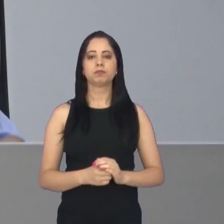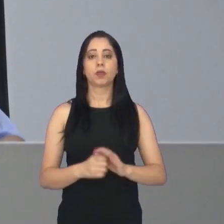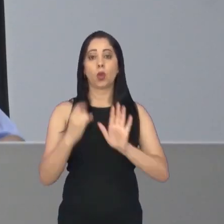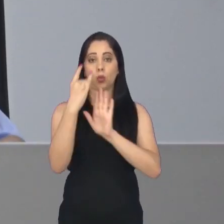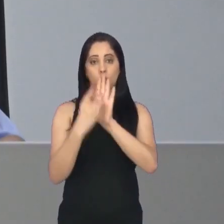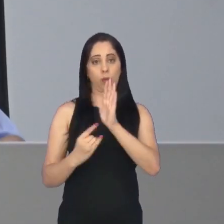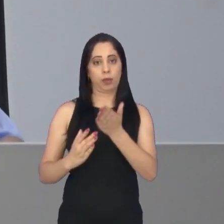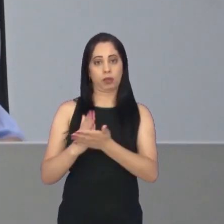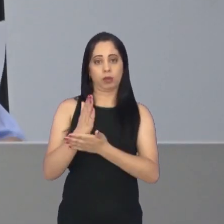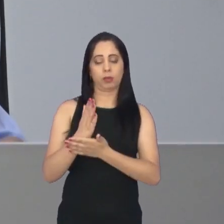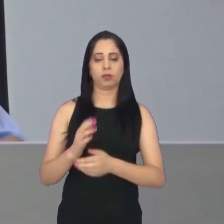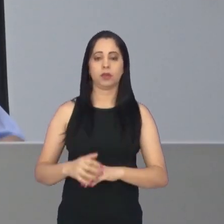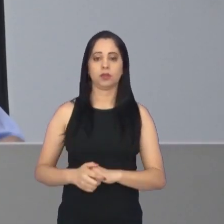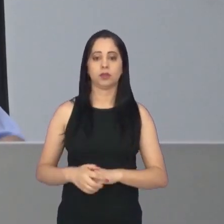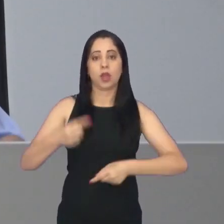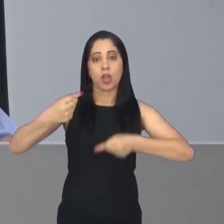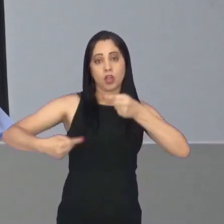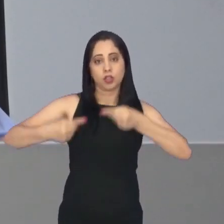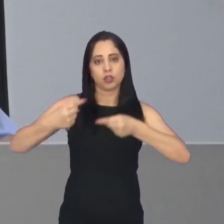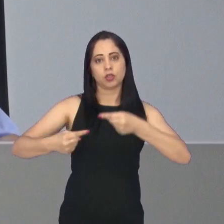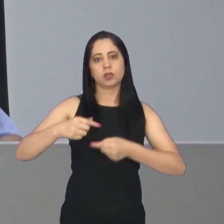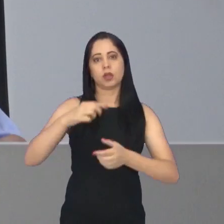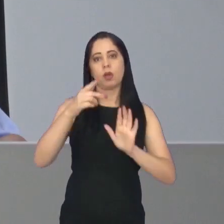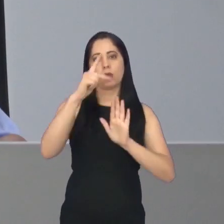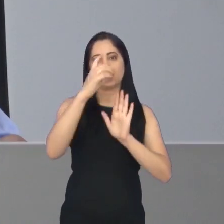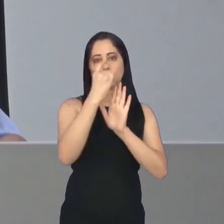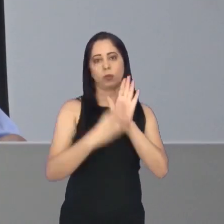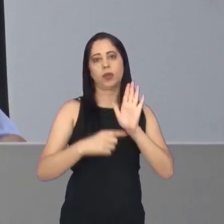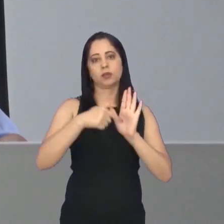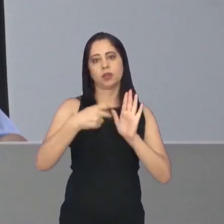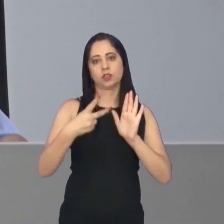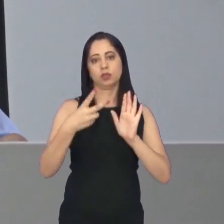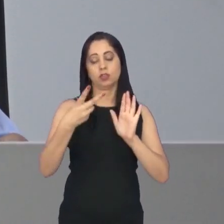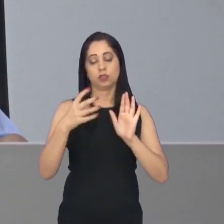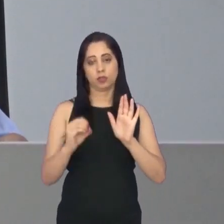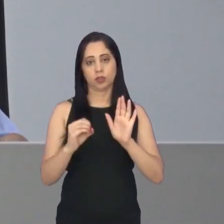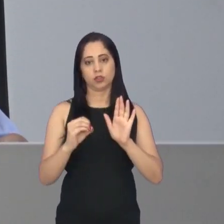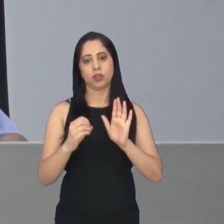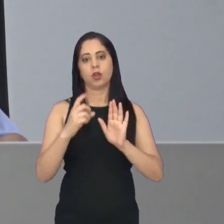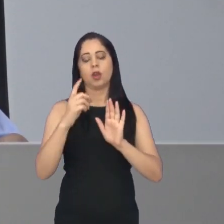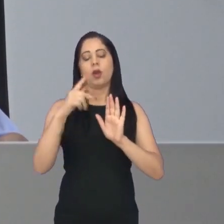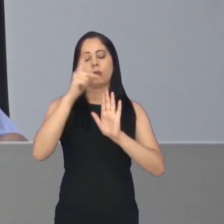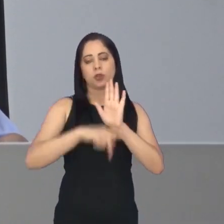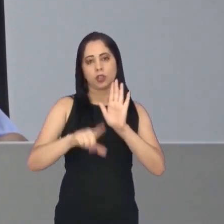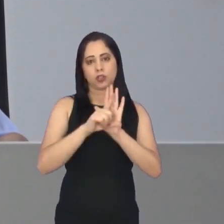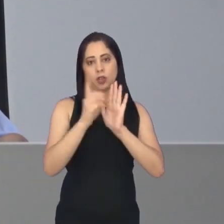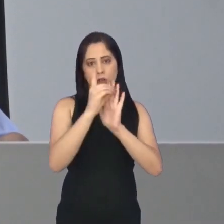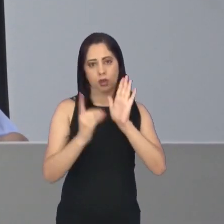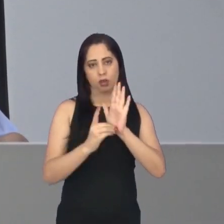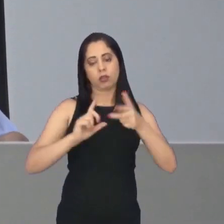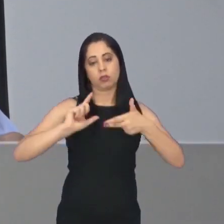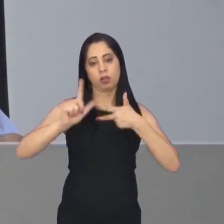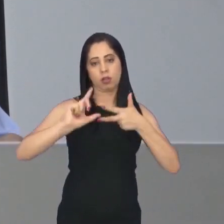por unanimidade. Em discussão, o processo 7220/2022, projeto de decreto legislativo número